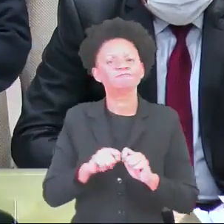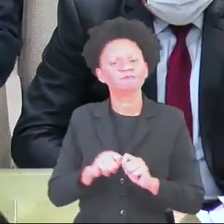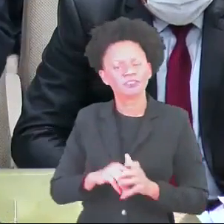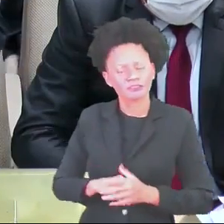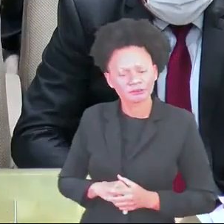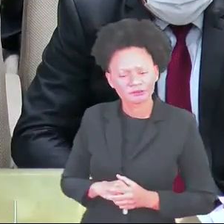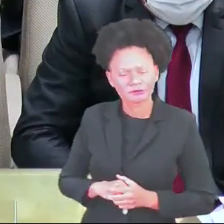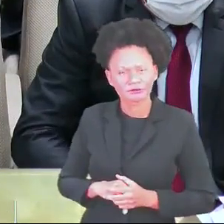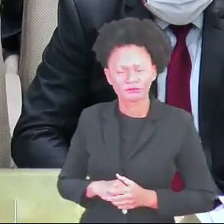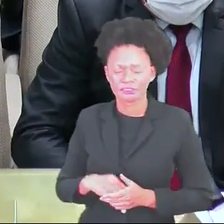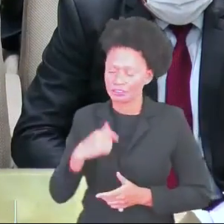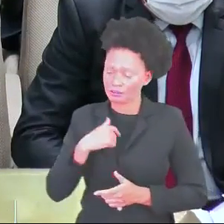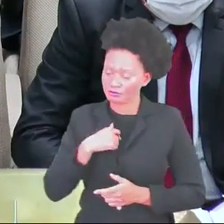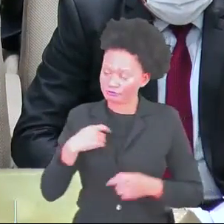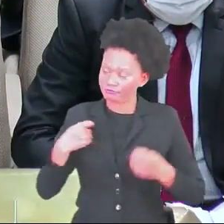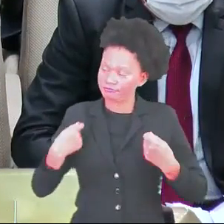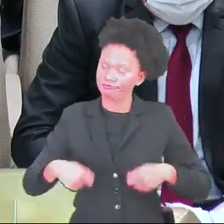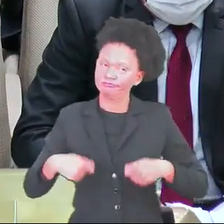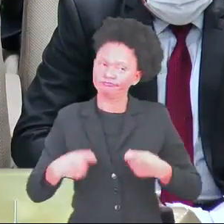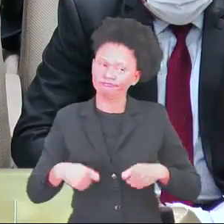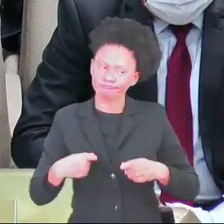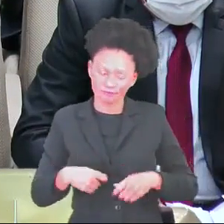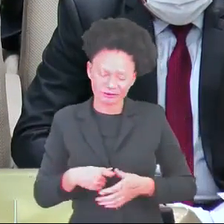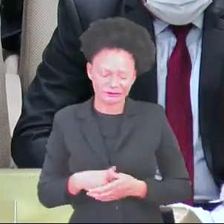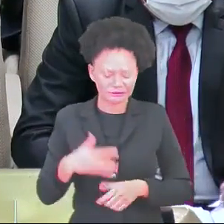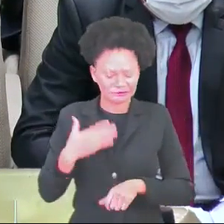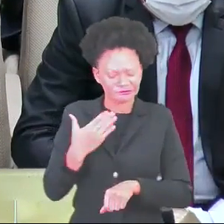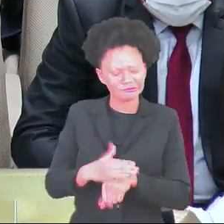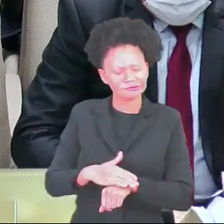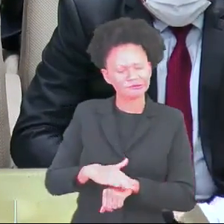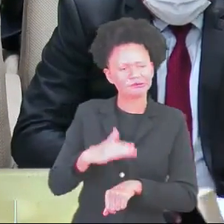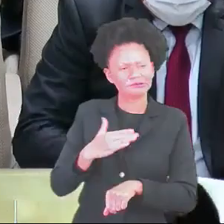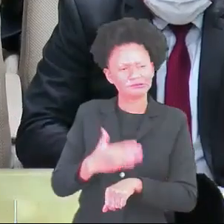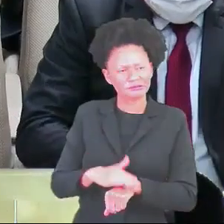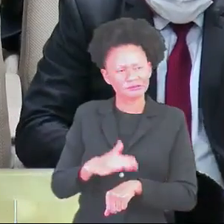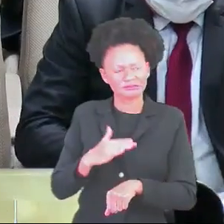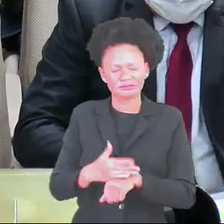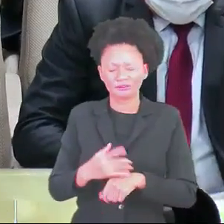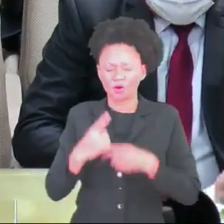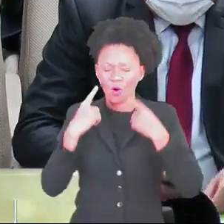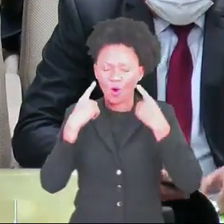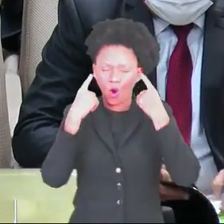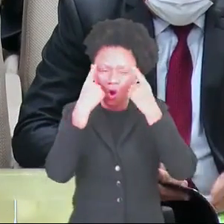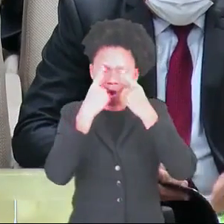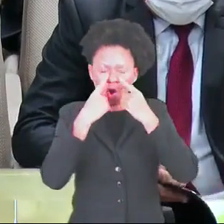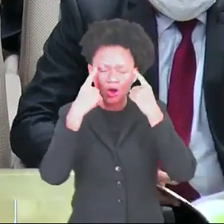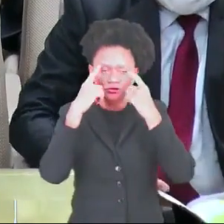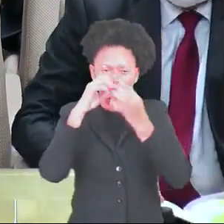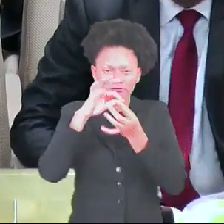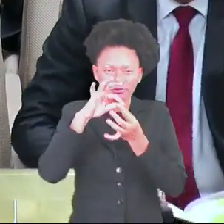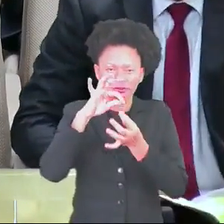Eu preciso, irmãos, exercitar os nossos olhos espirituais.